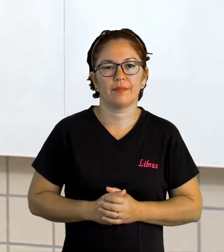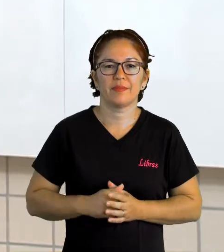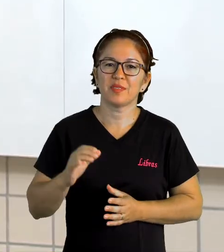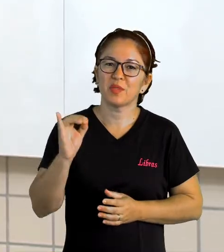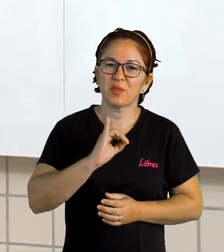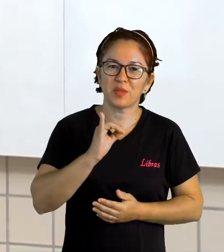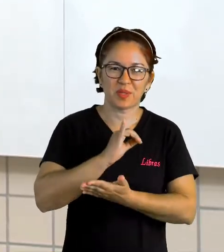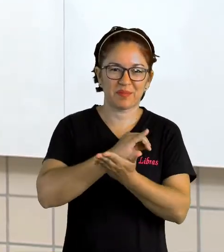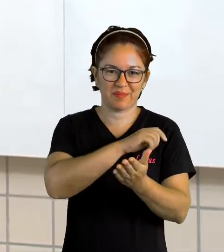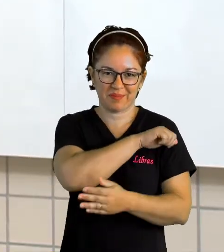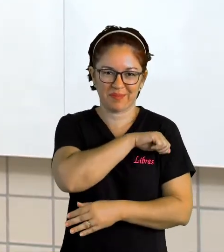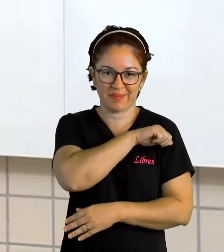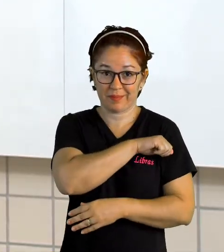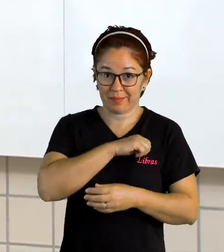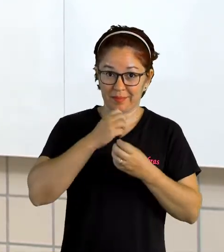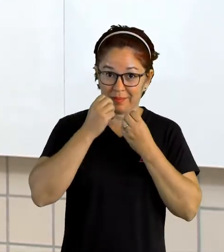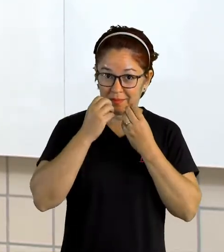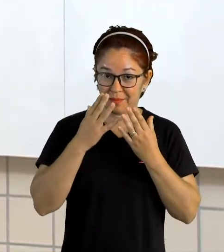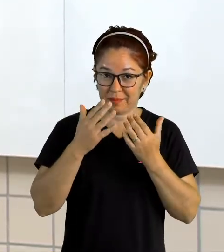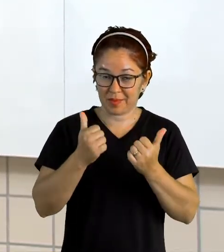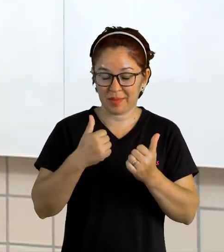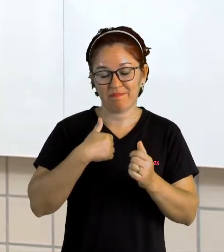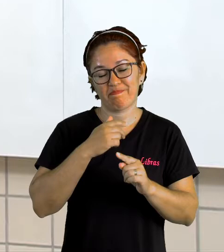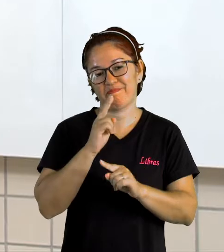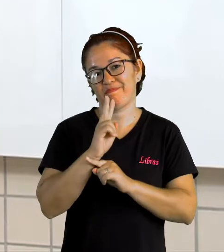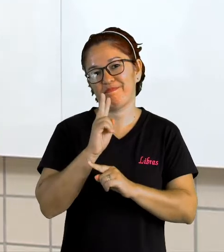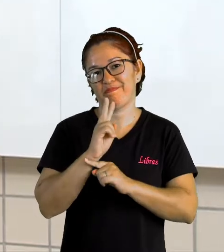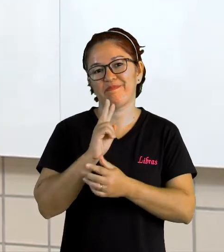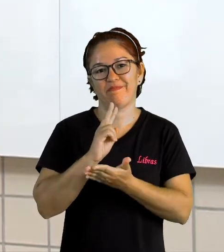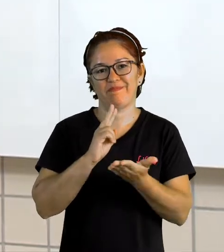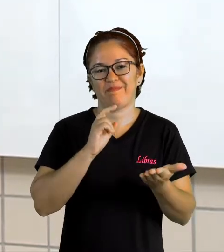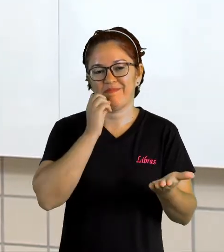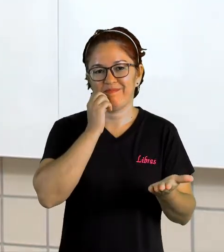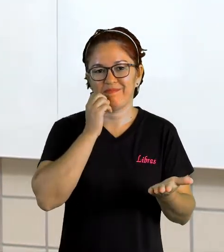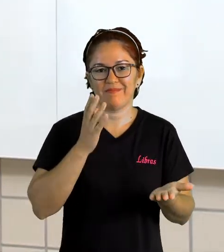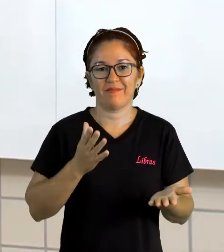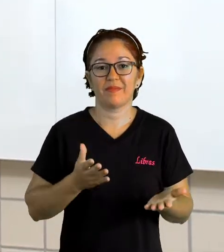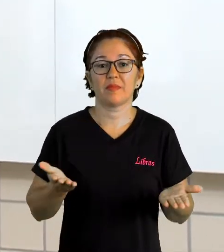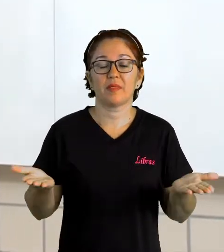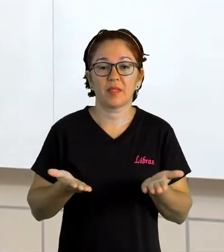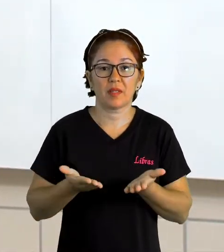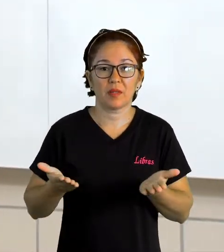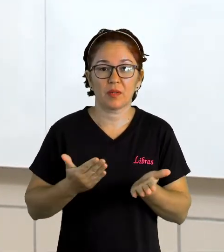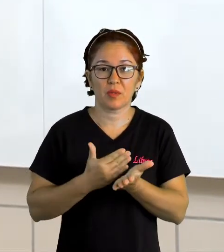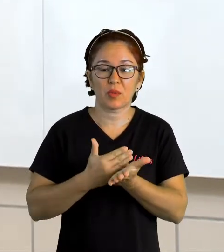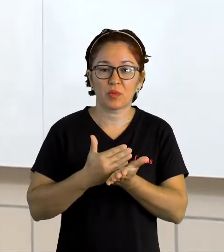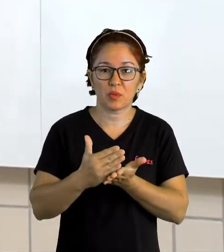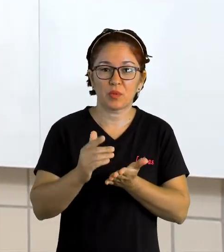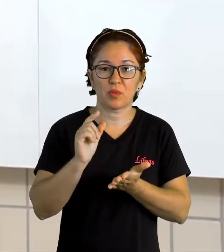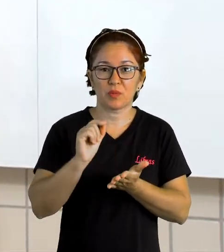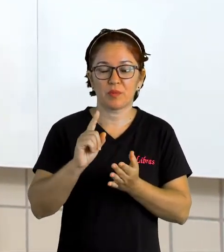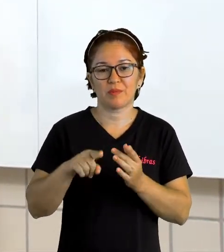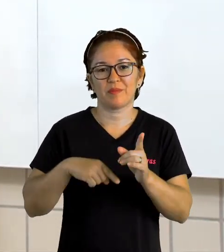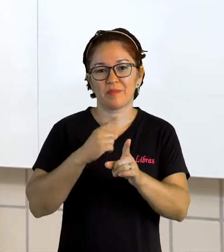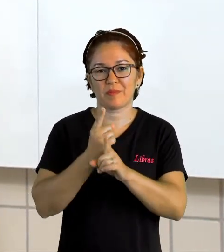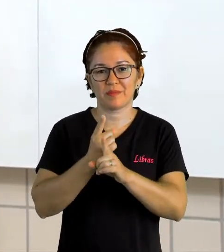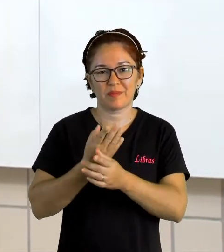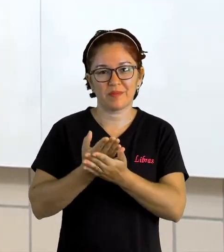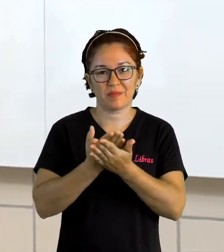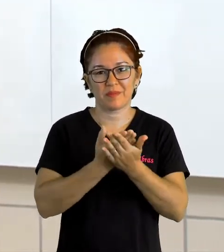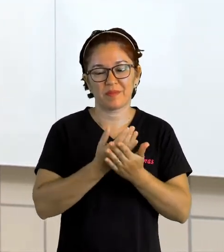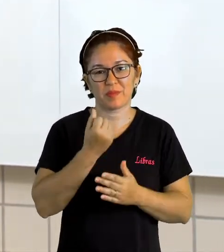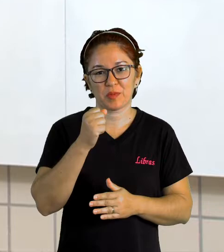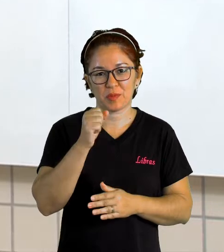Olá, alunos, tudo bem com vocês? Espero que sim. Nós vamos começar agora a nossa 8ª aula do